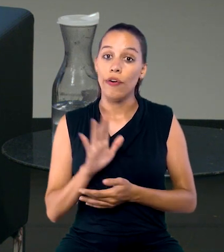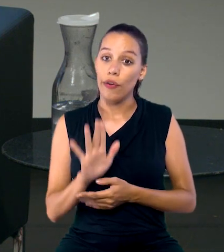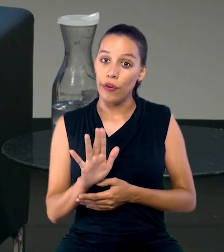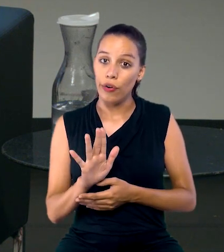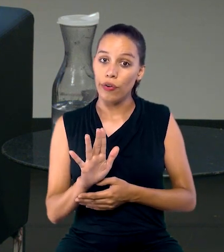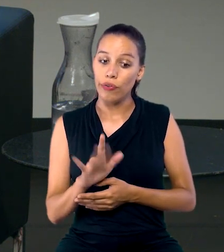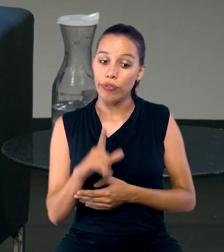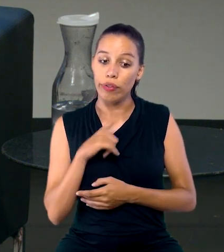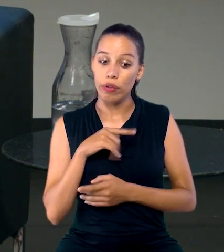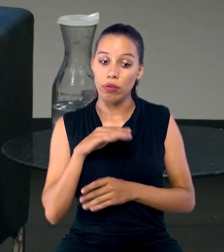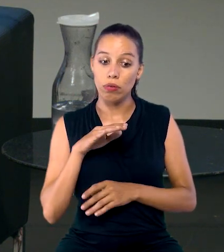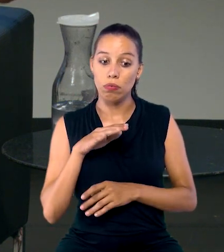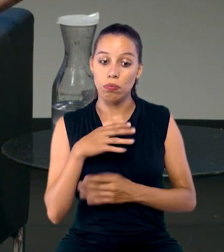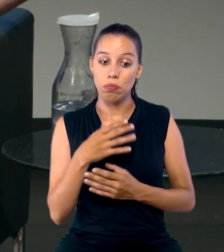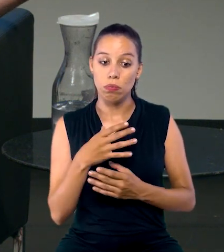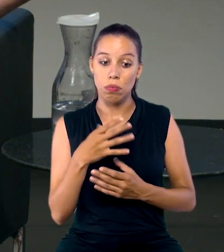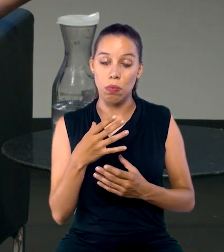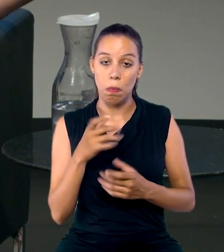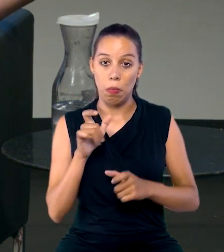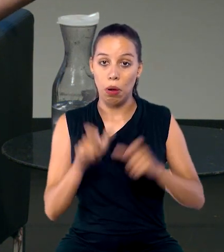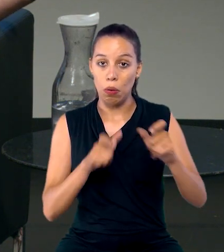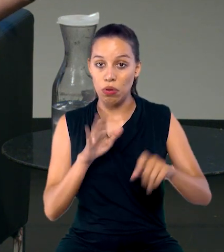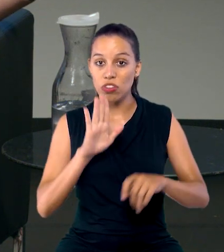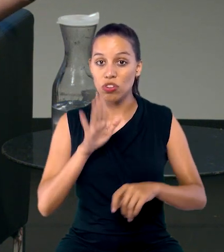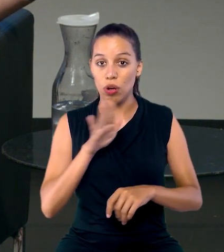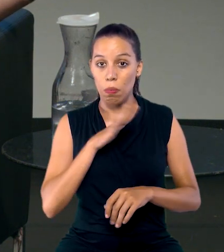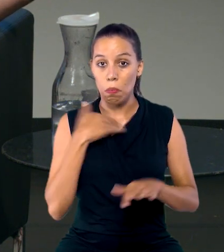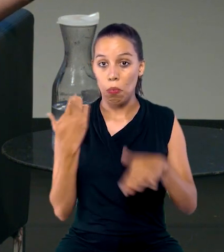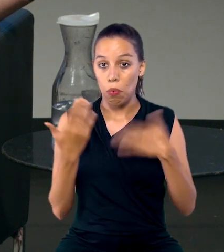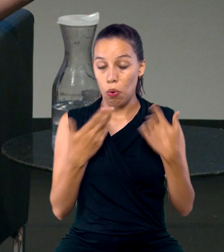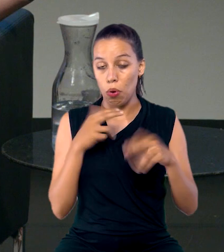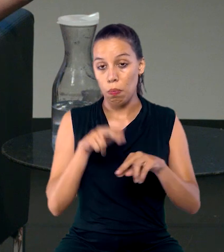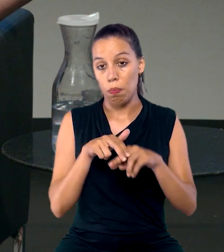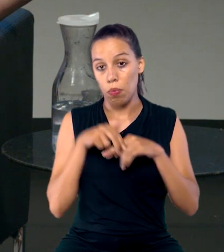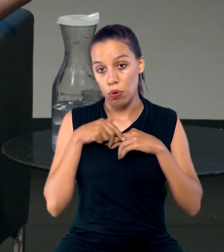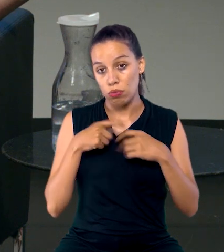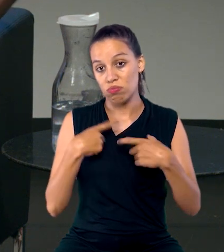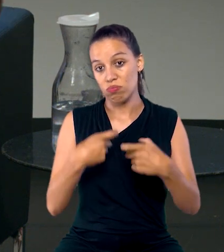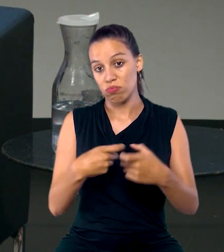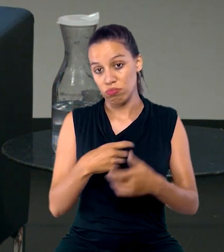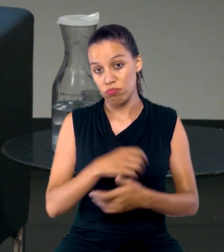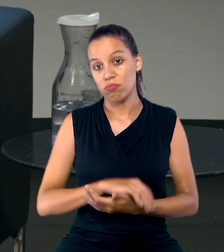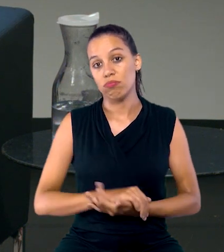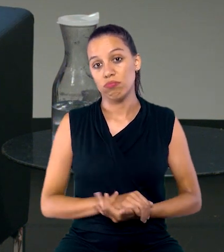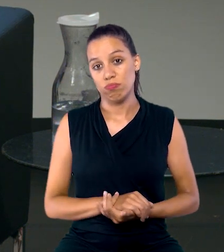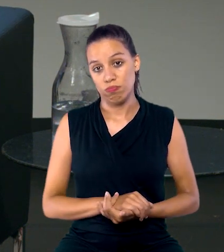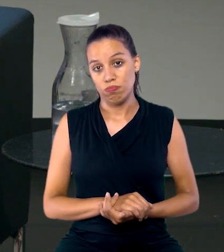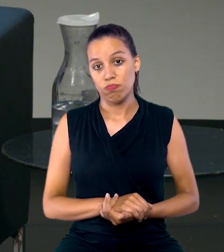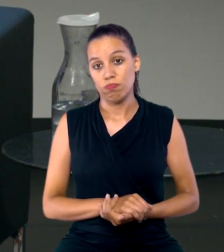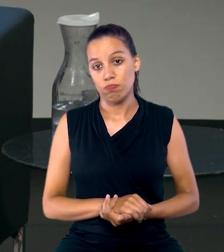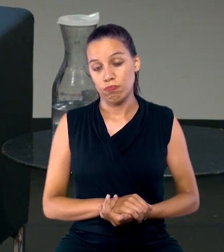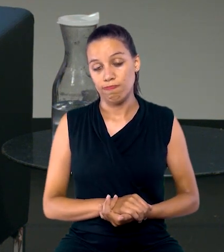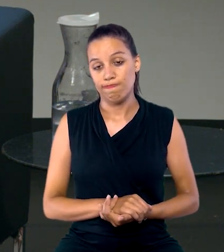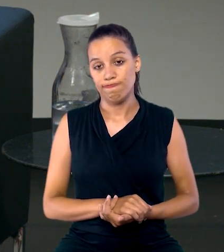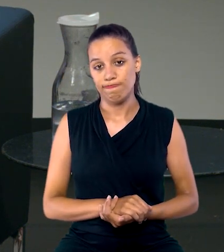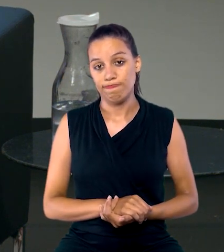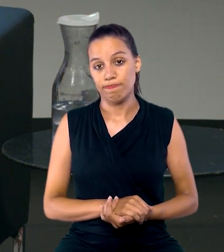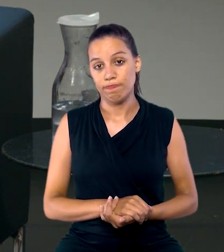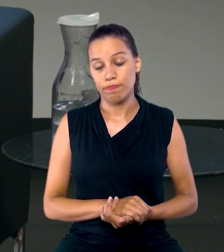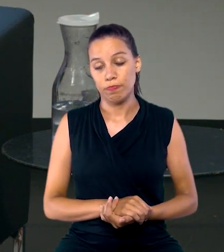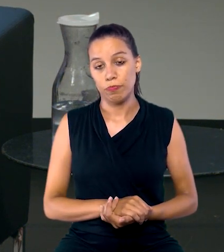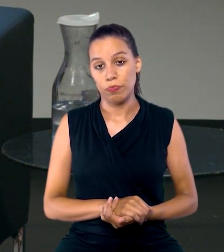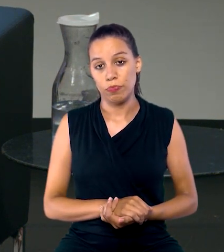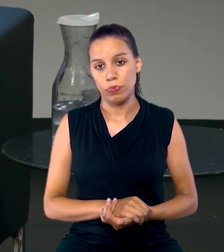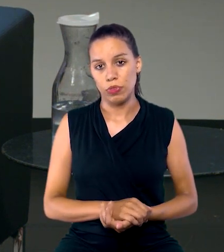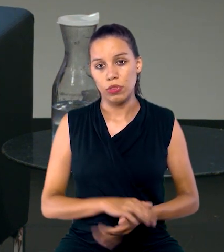Quantos dos mais frágeis já morreram nesses eventos extremos? Né? E é muito importante entender,